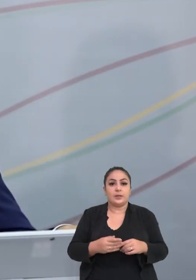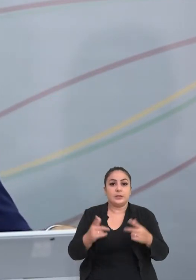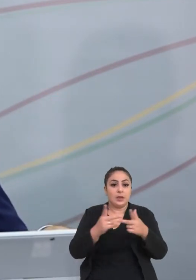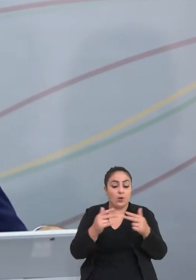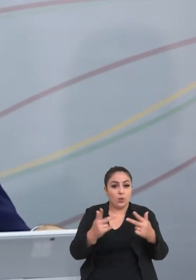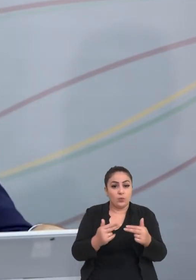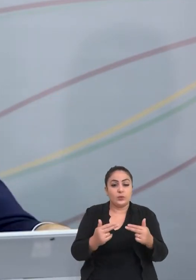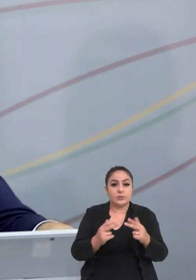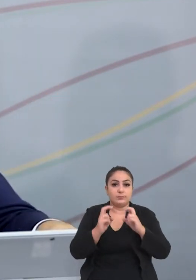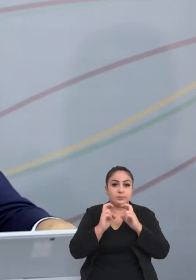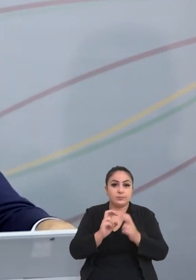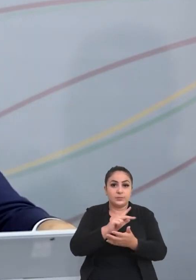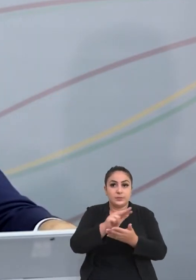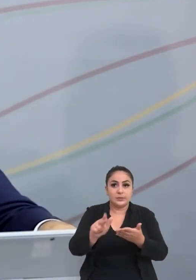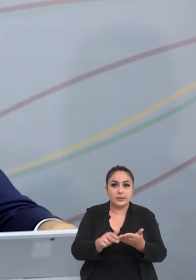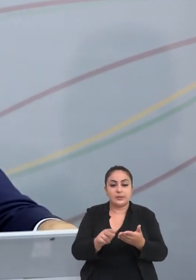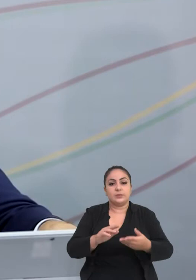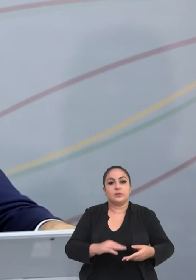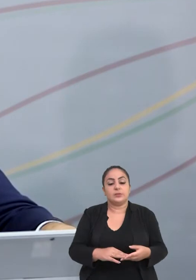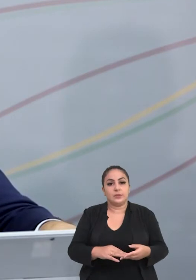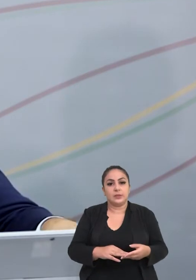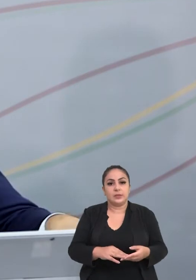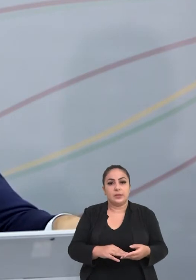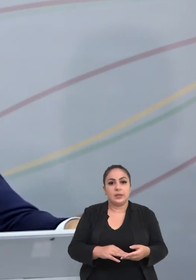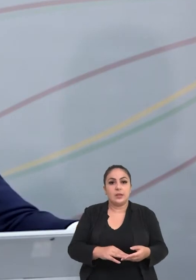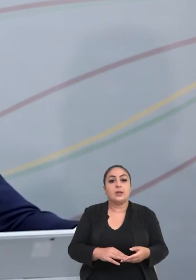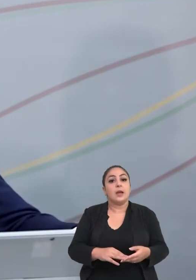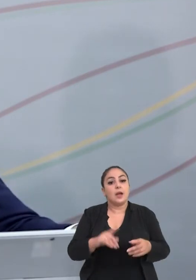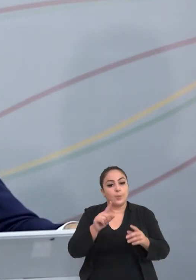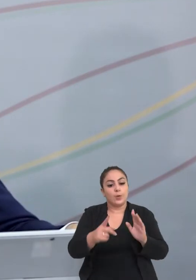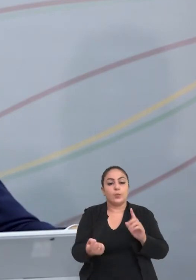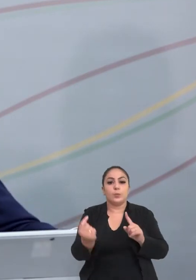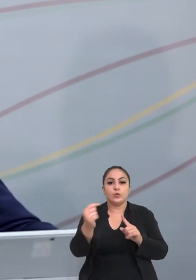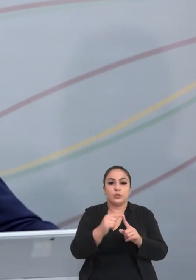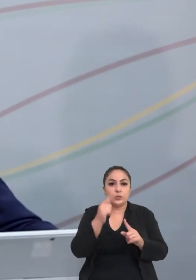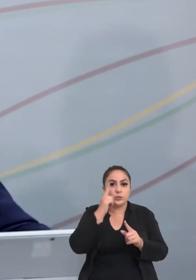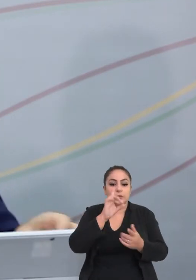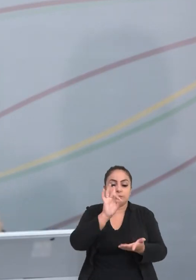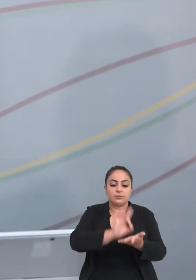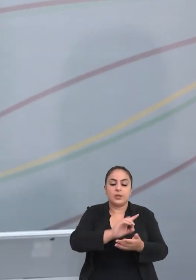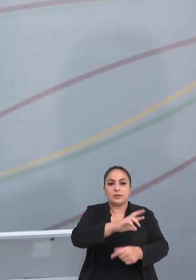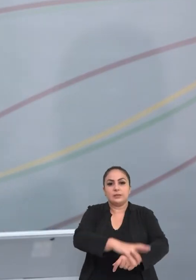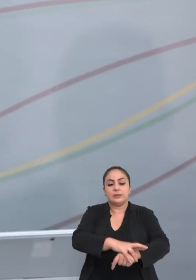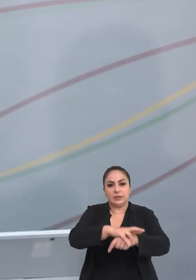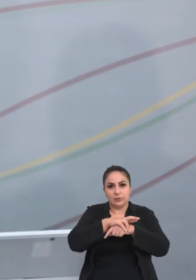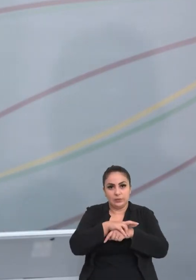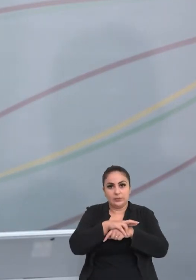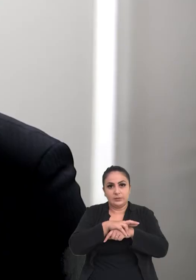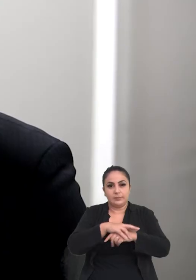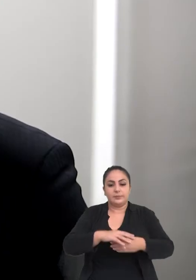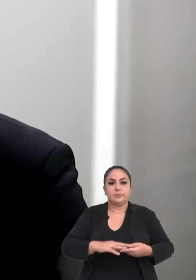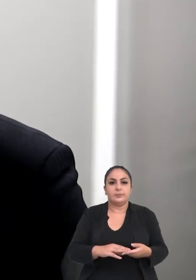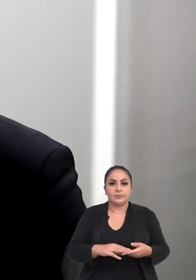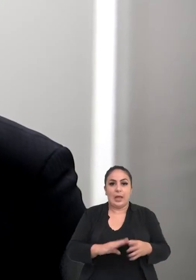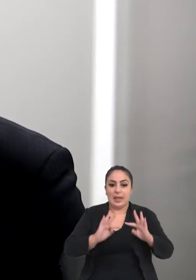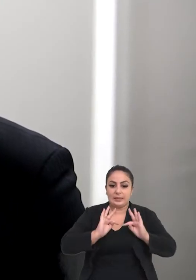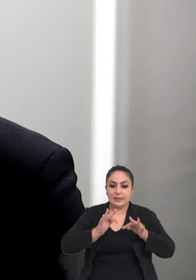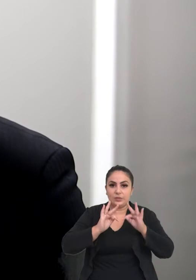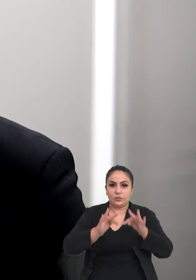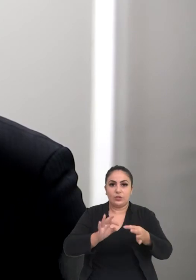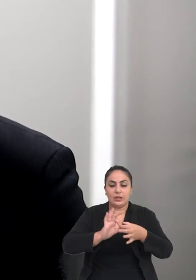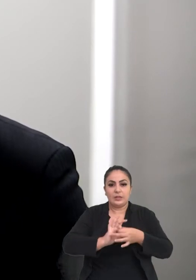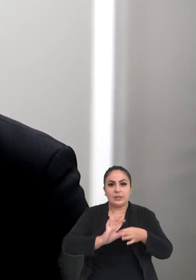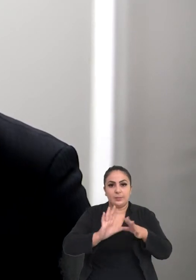de um departamento de trânsito que serve ao propósito de garantir segurança. A